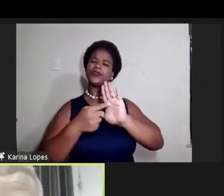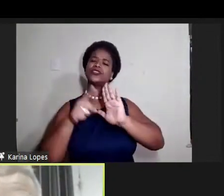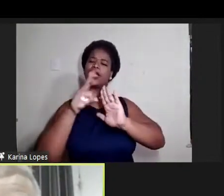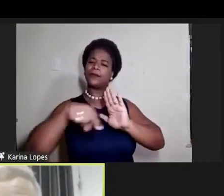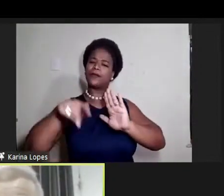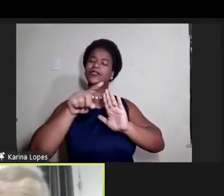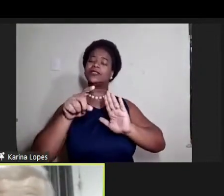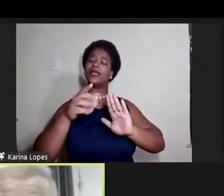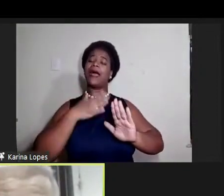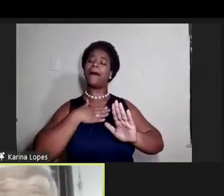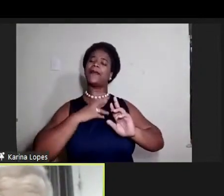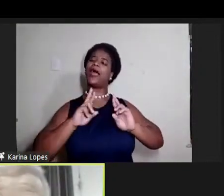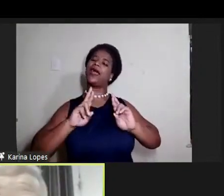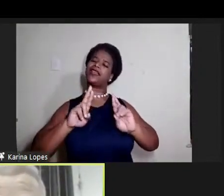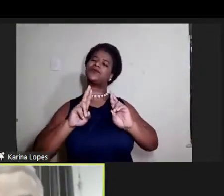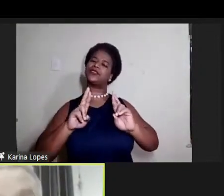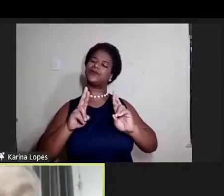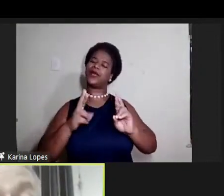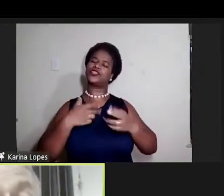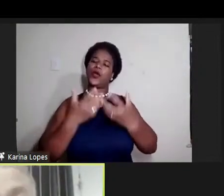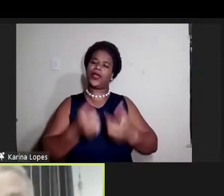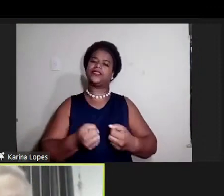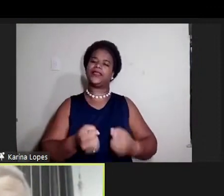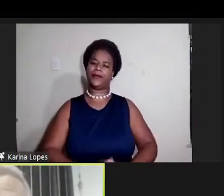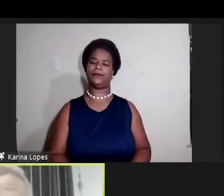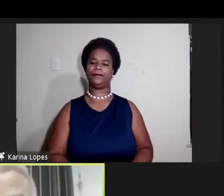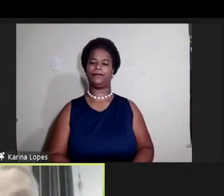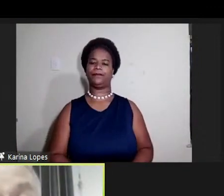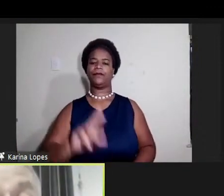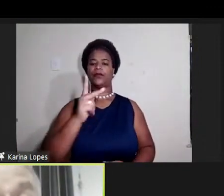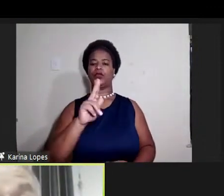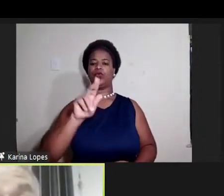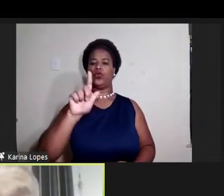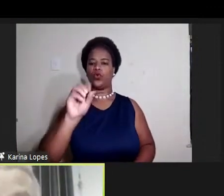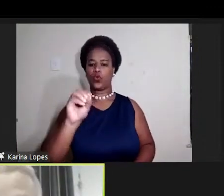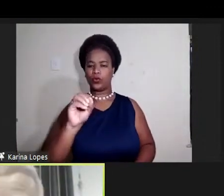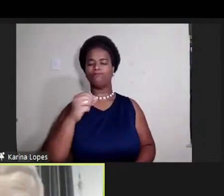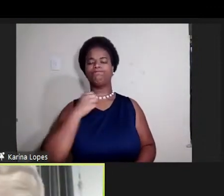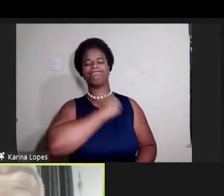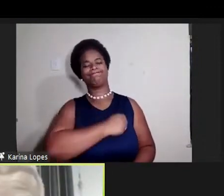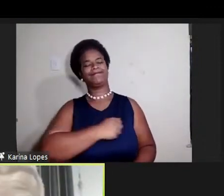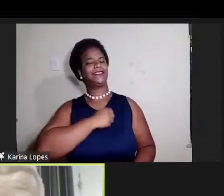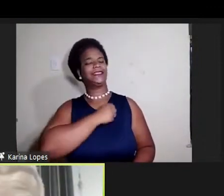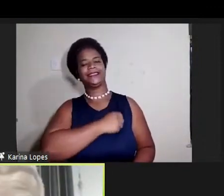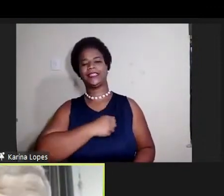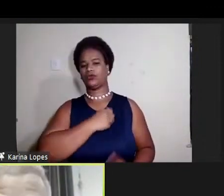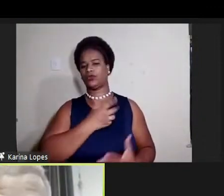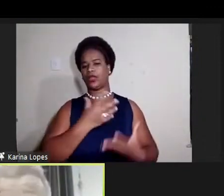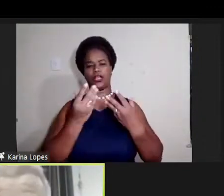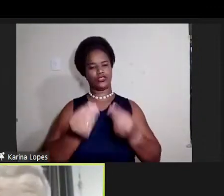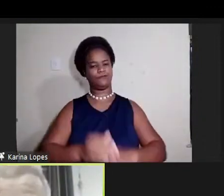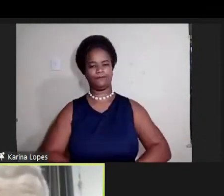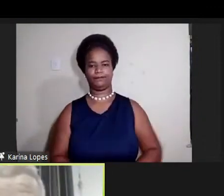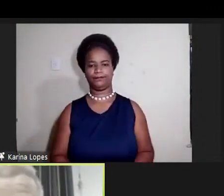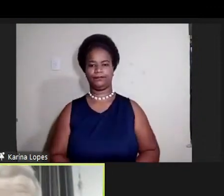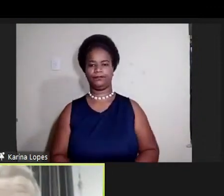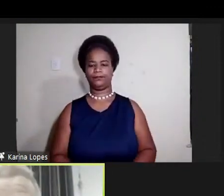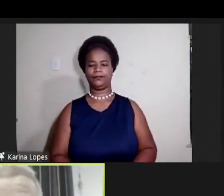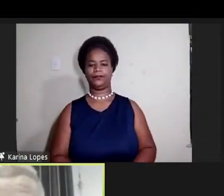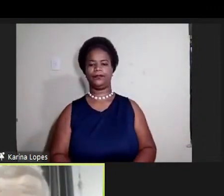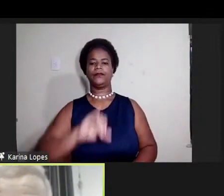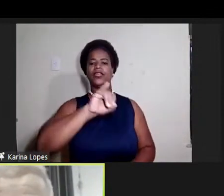minha atribuída. Hugo Borges, que saudade enorme. Jeová José